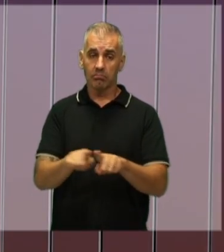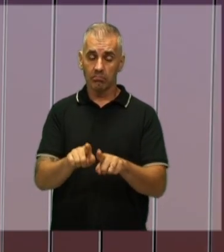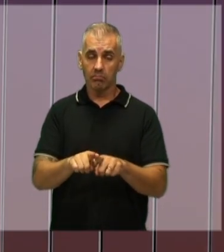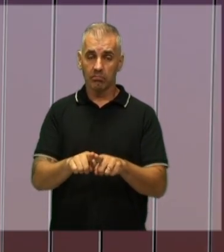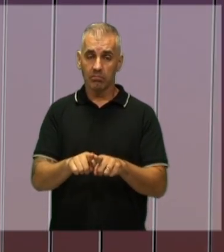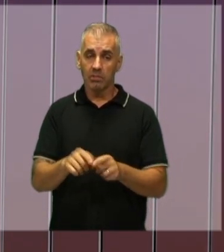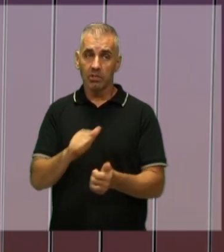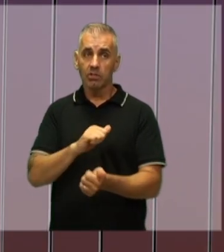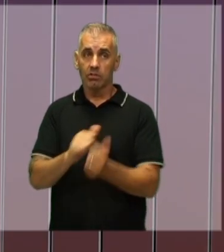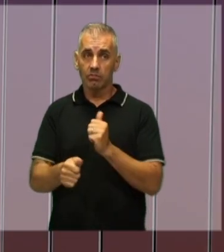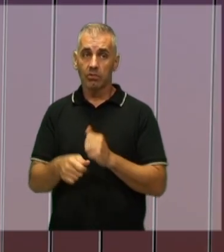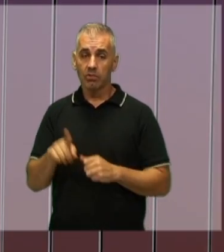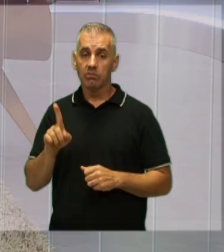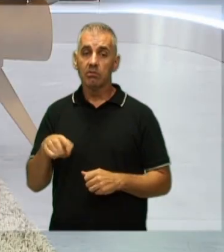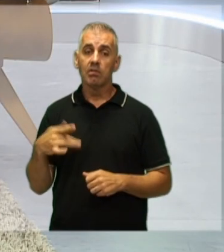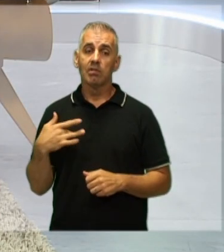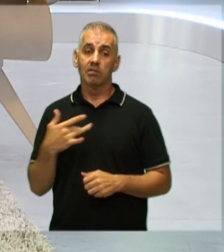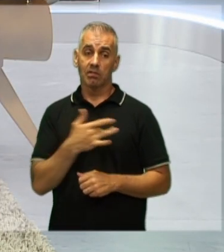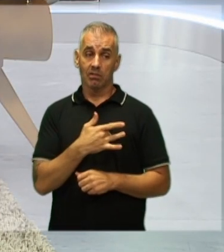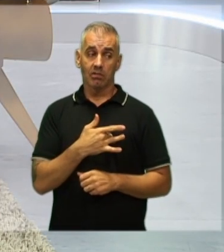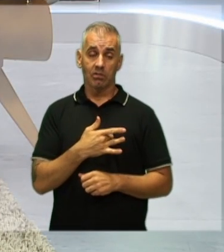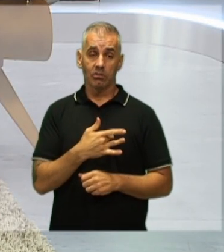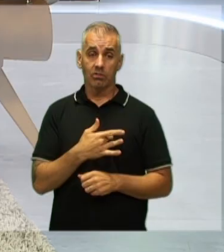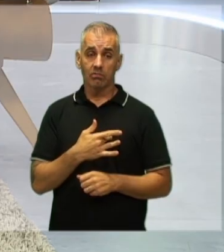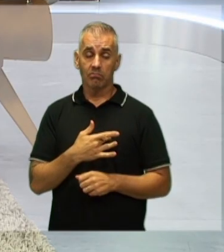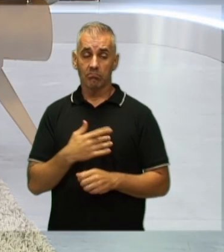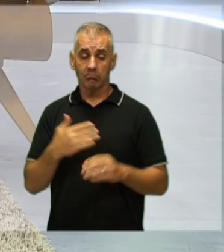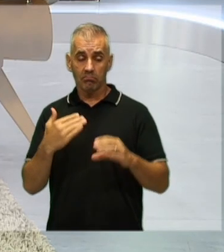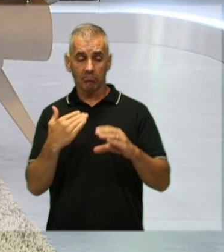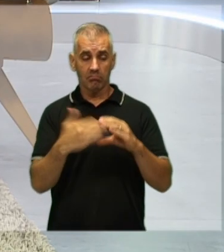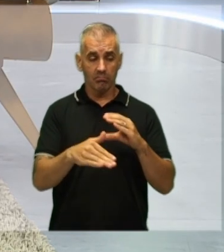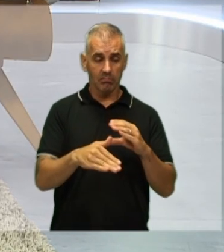saúde. O senhor enviou para a Renal Vida,